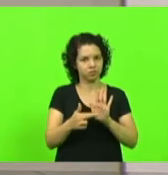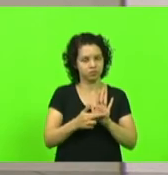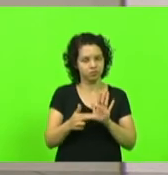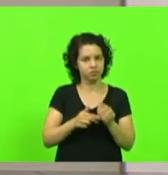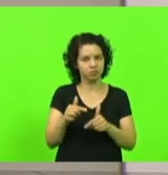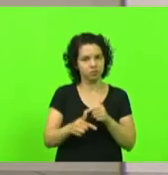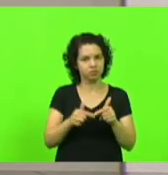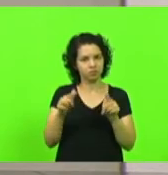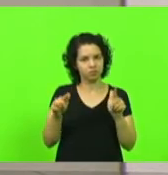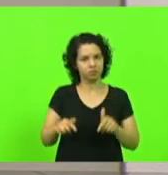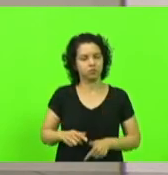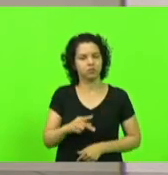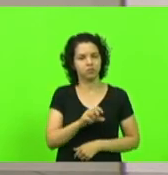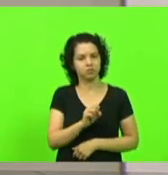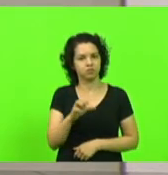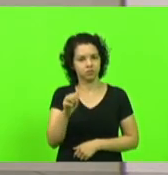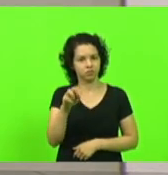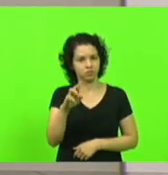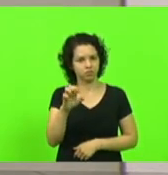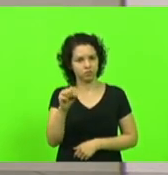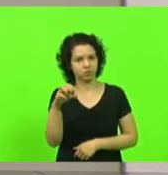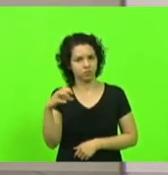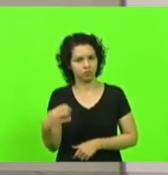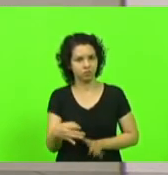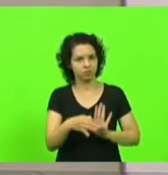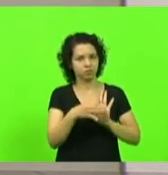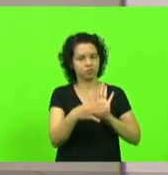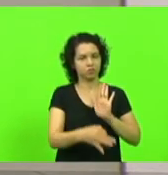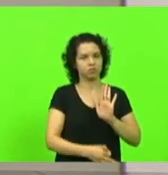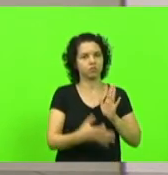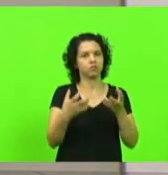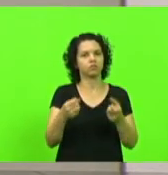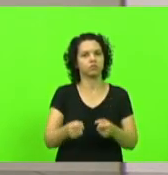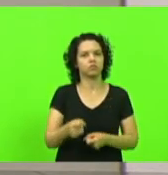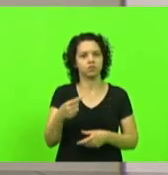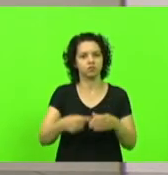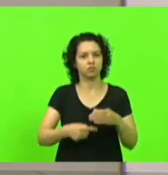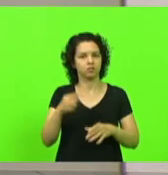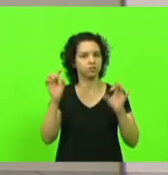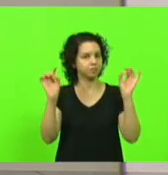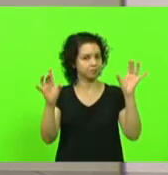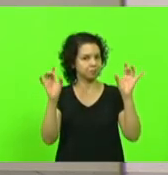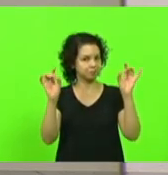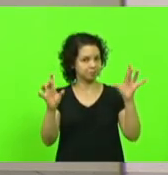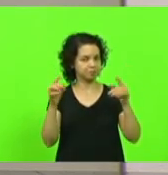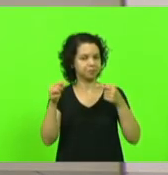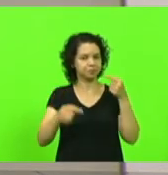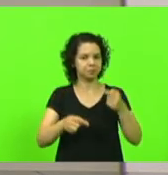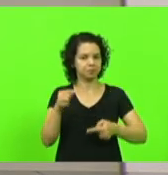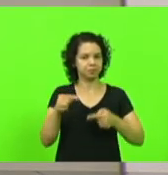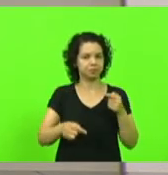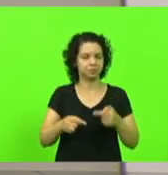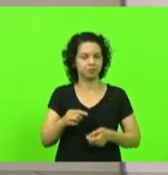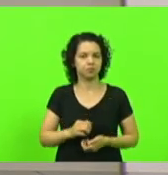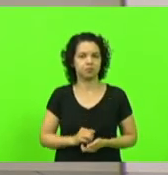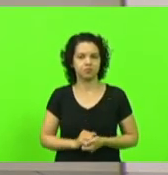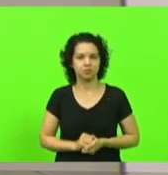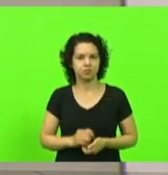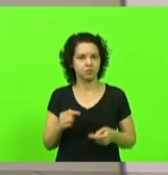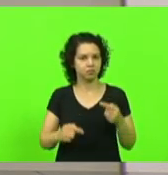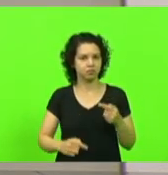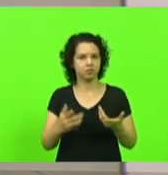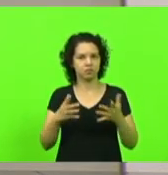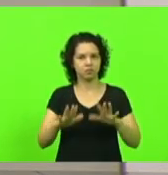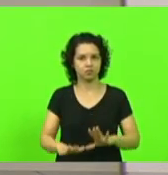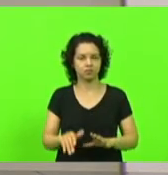Santa Catarina, ARESC, parecer favorável da comissão especial. Em discussão. Não havendo quem queira discutir,